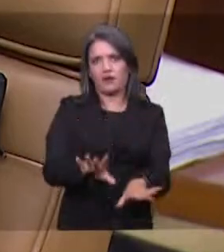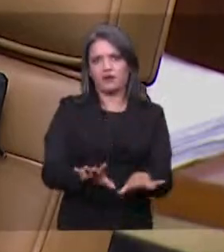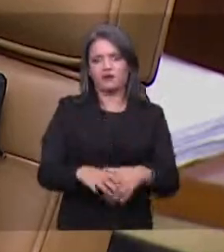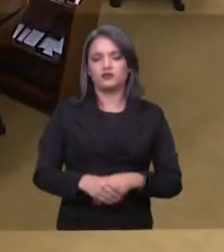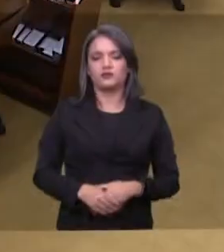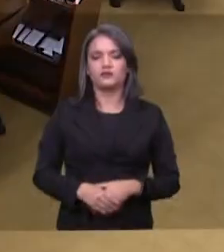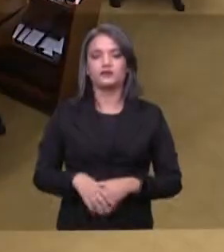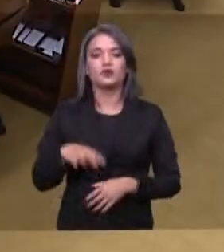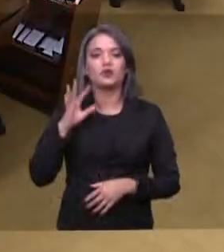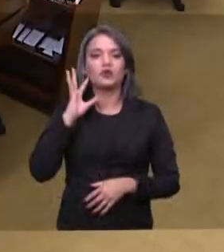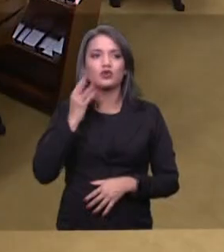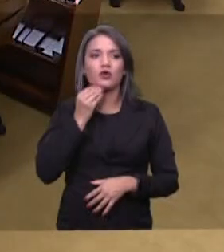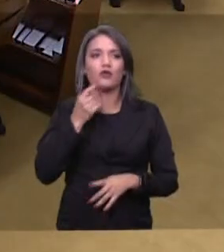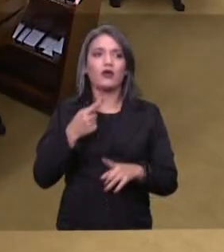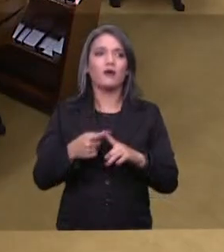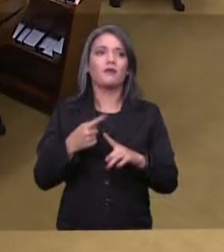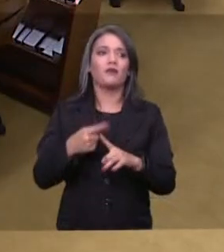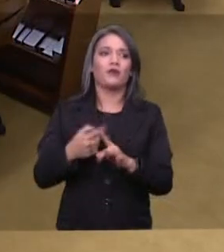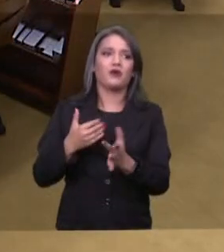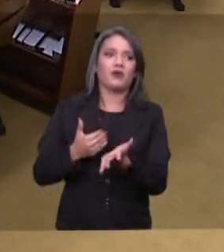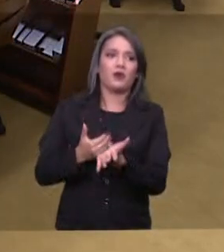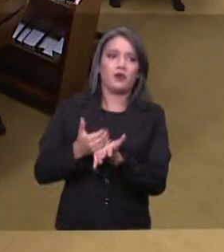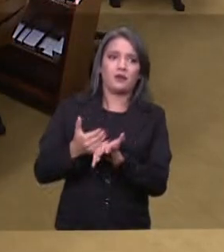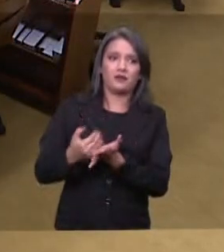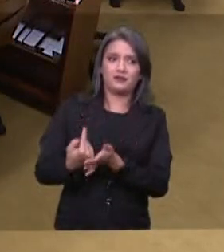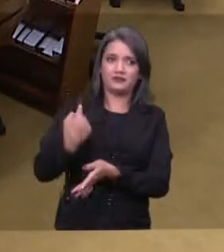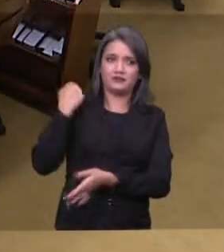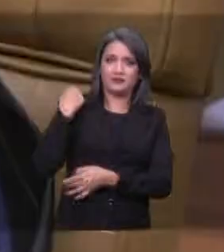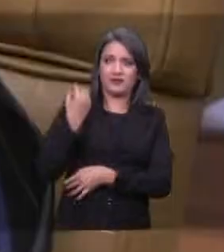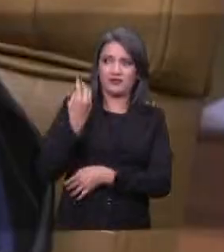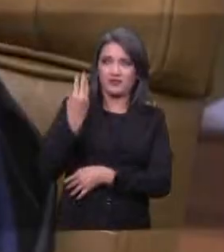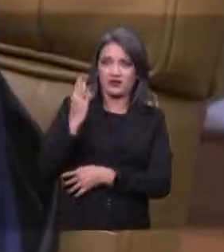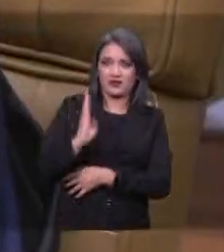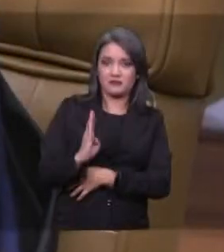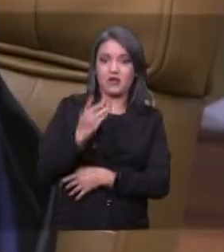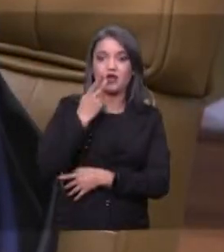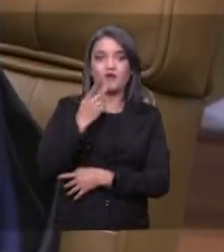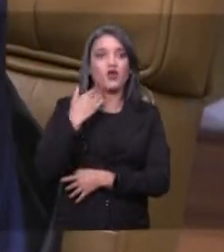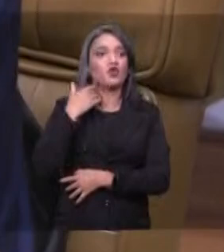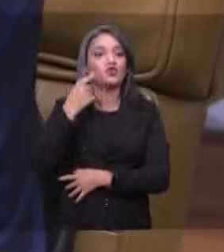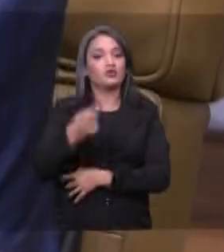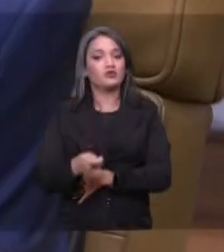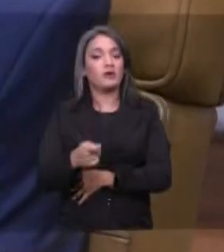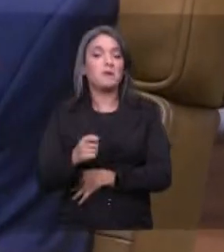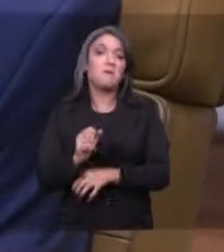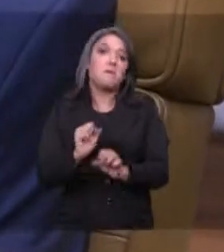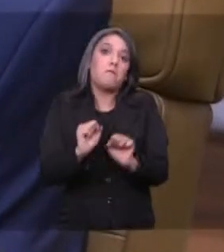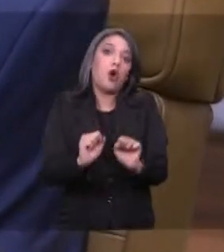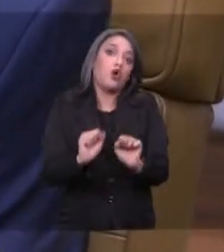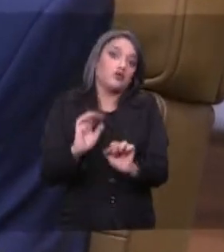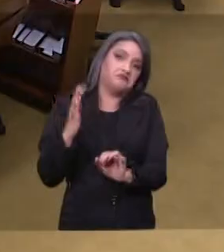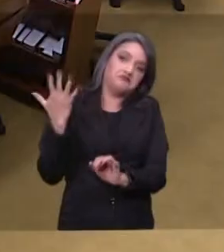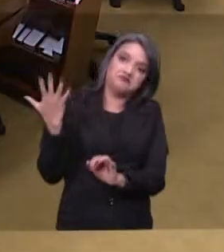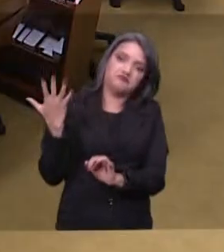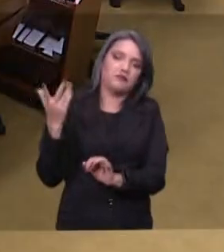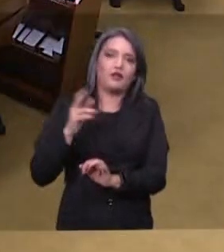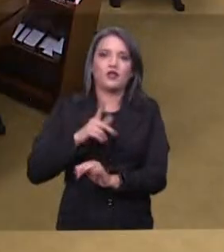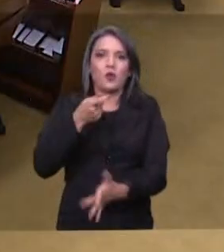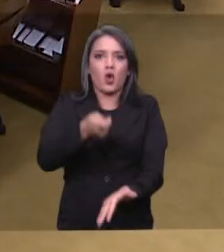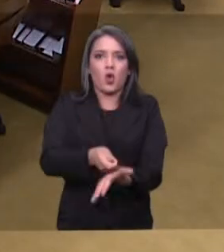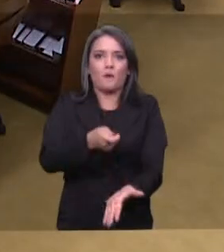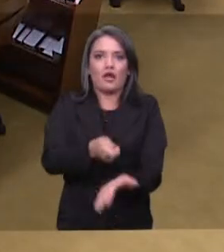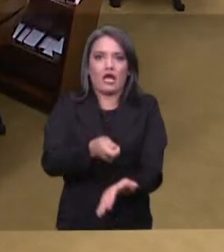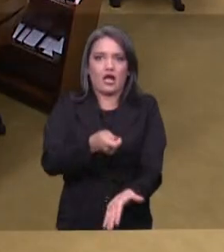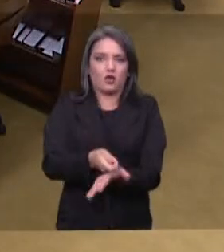O ponto lá no início do 3B, que Vossa Excelência diz que o juiz das garantias poderá ser criado. Então, nesse ponto... Eu deixei para o